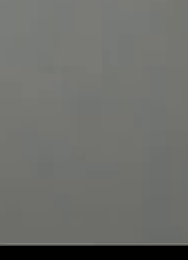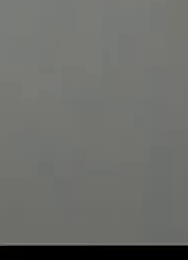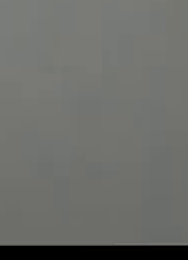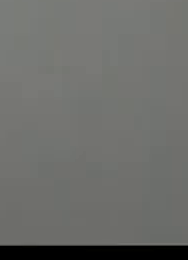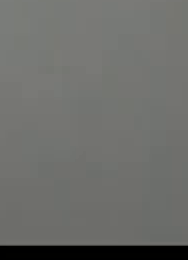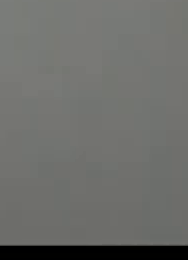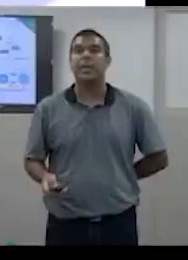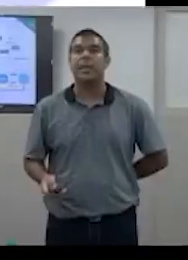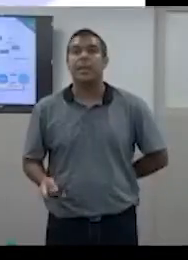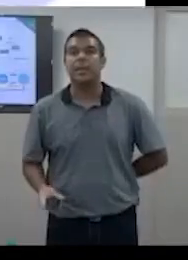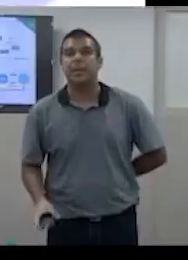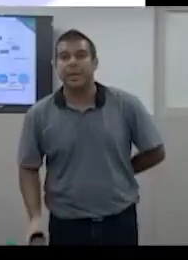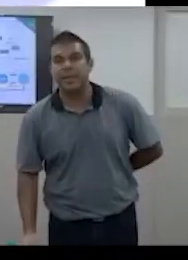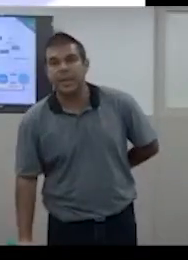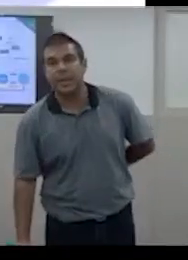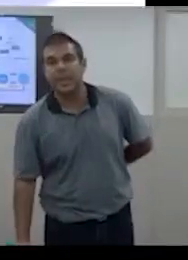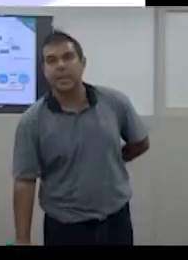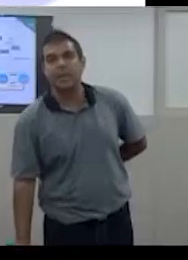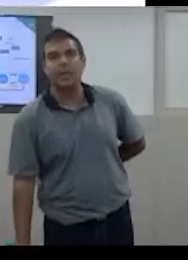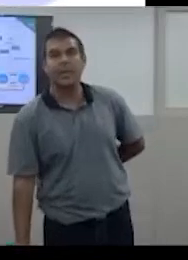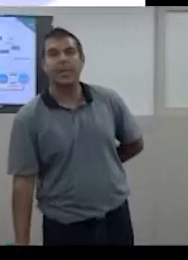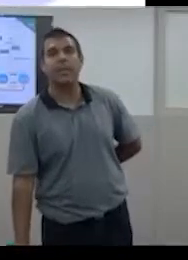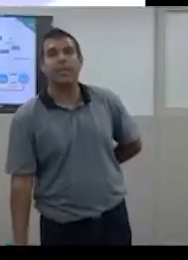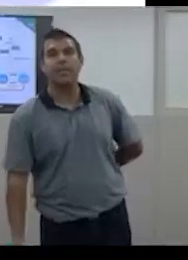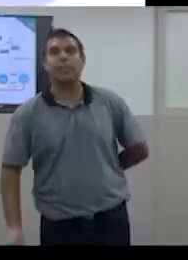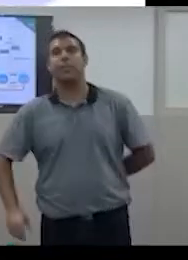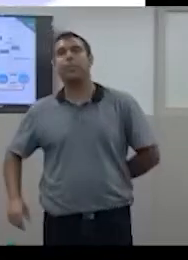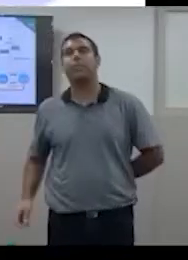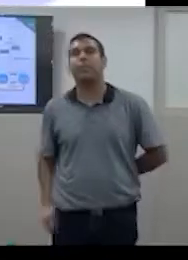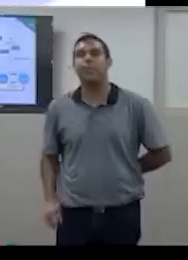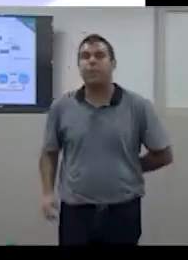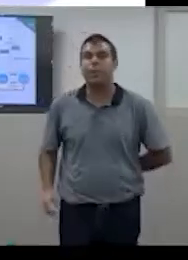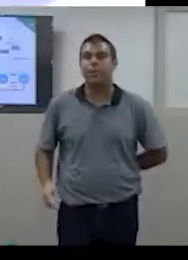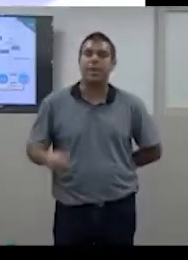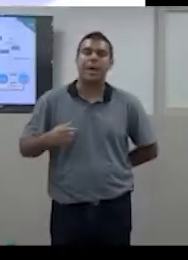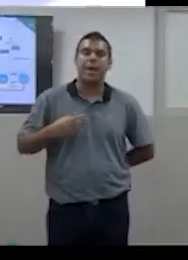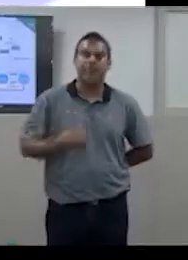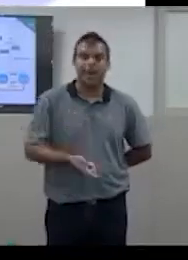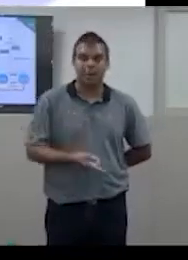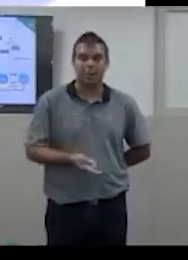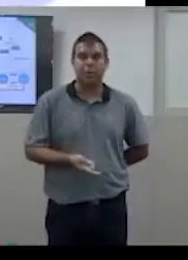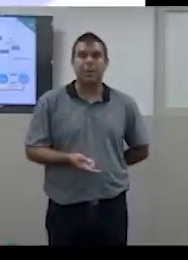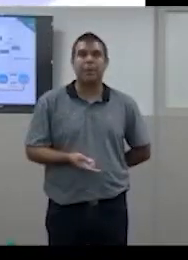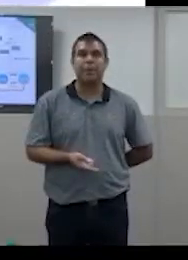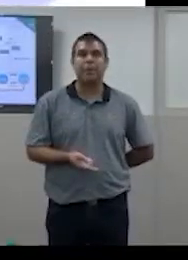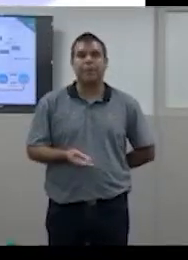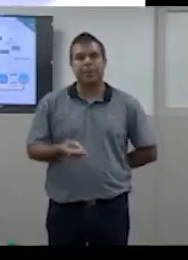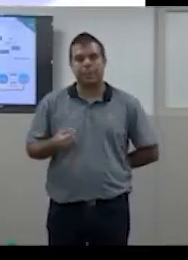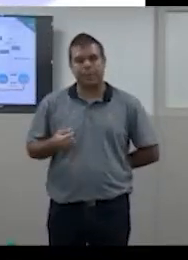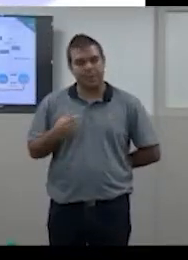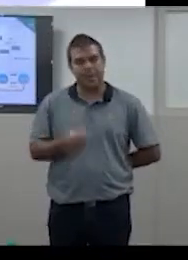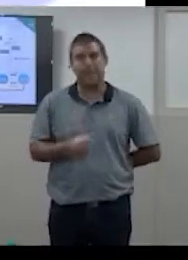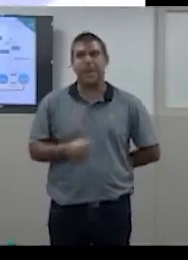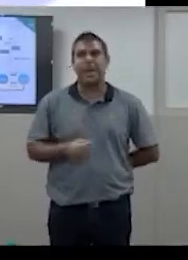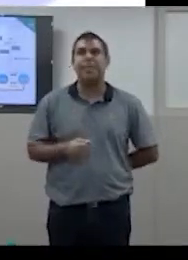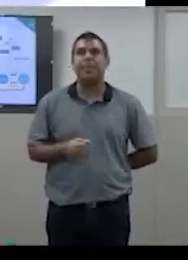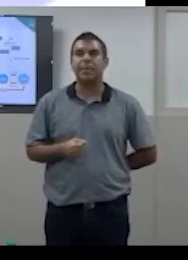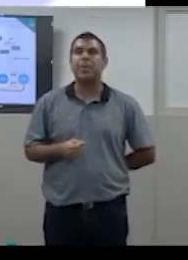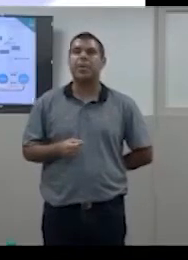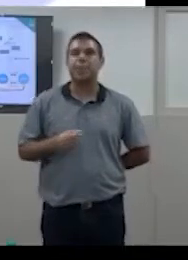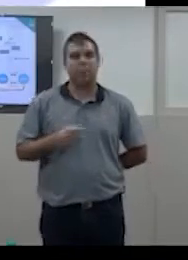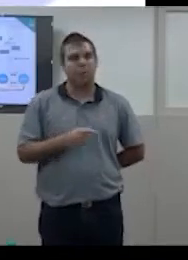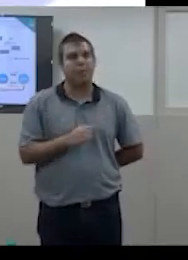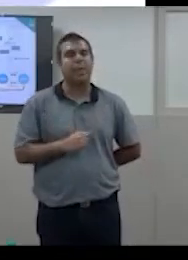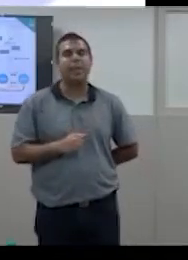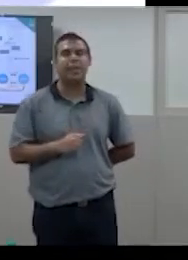como referência novamente ali. Então, nessa ideia, o que você vai ter ali? Passa pelo processo de solidificação. A barra de ouro, que nem eu falei para vocês anteriormente, é